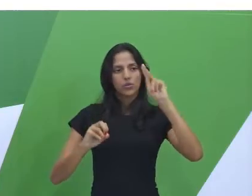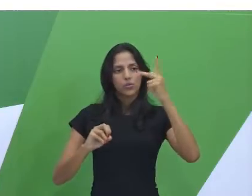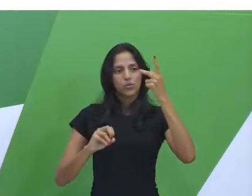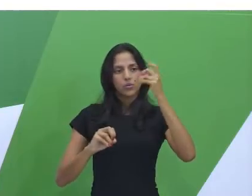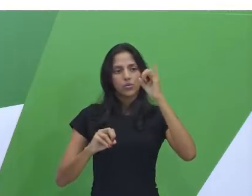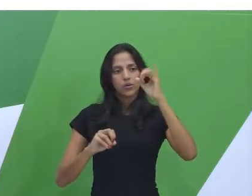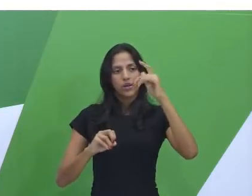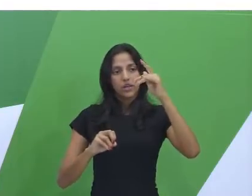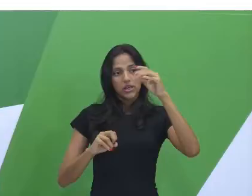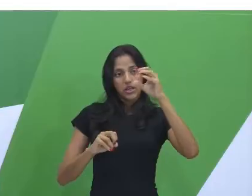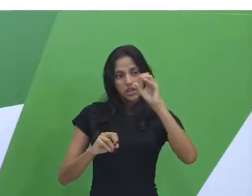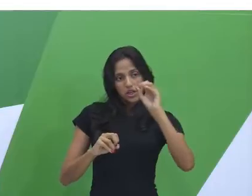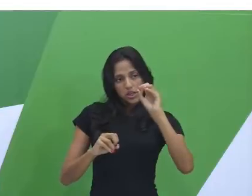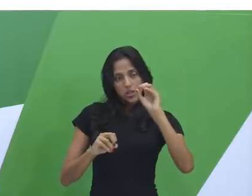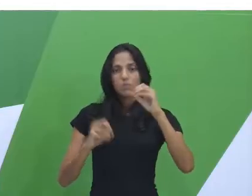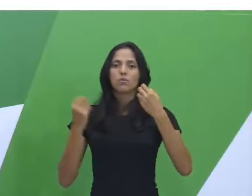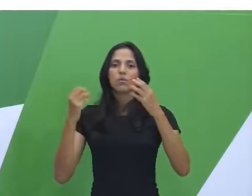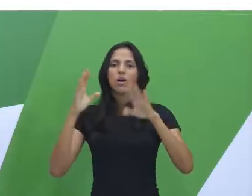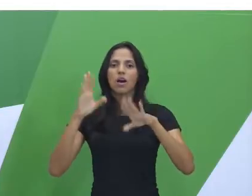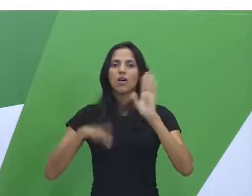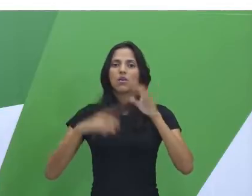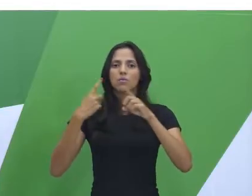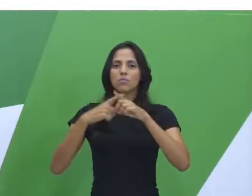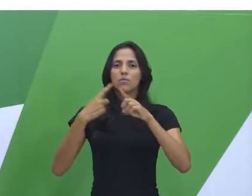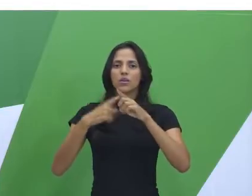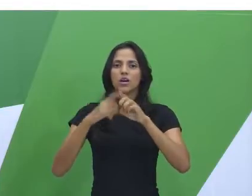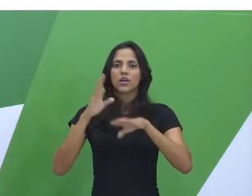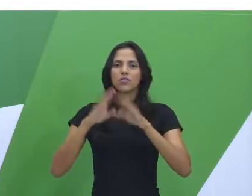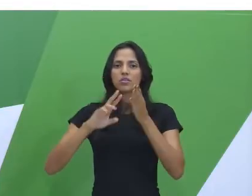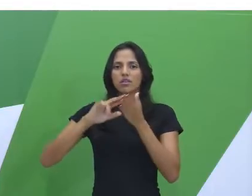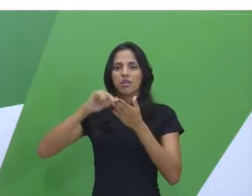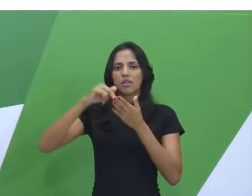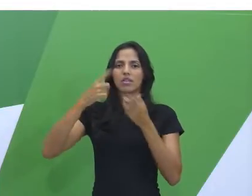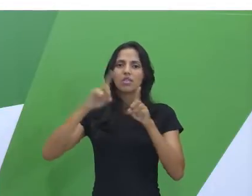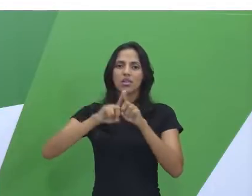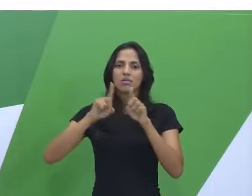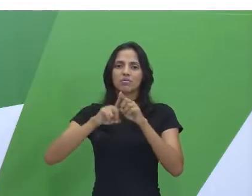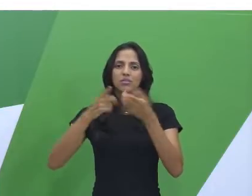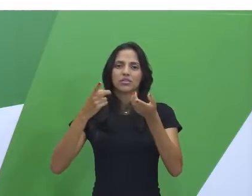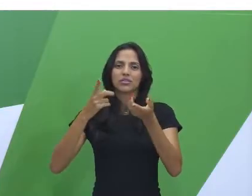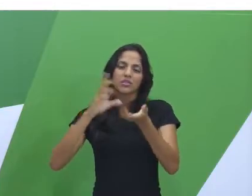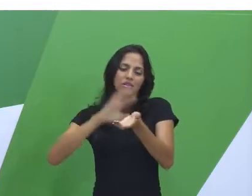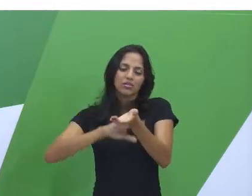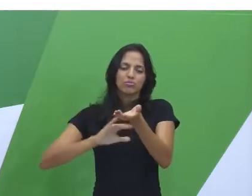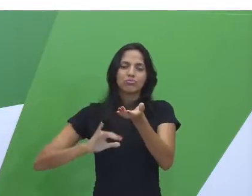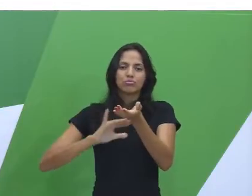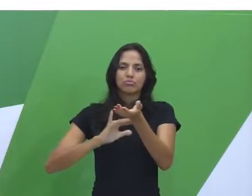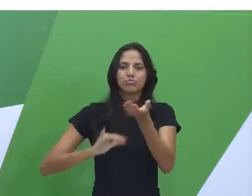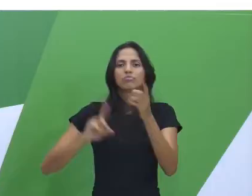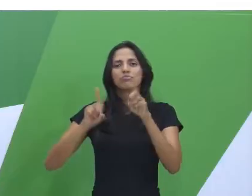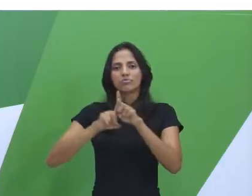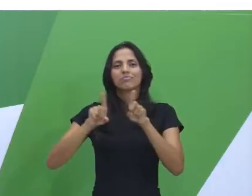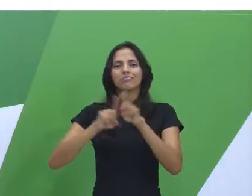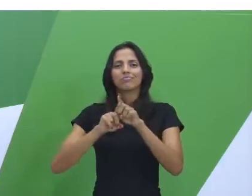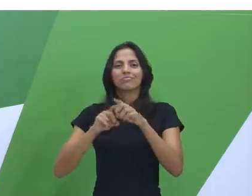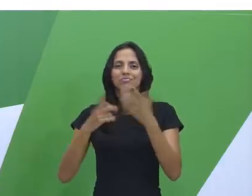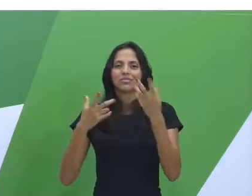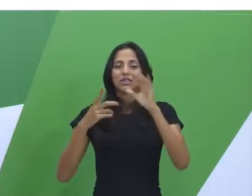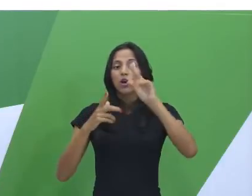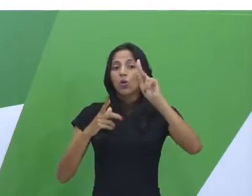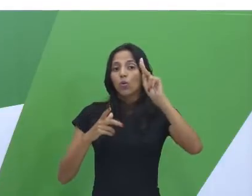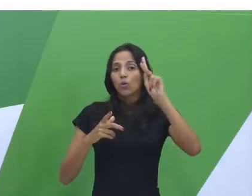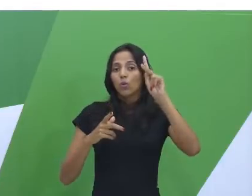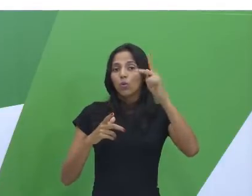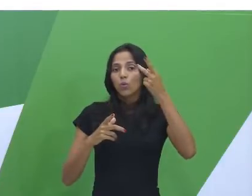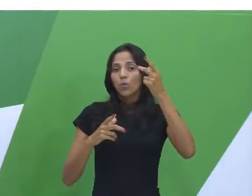sob tensão, hipoglicemia, sob uma queda de açúcar, hipodérmica, sobre a pele. Então o hipo, olha